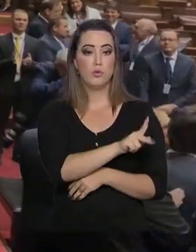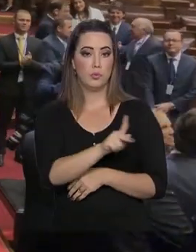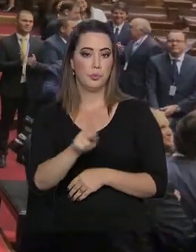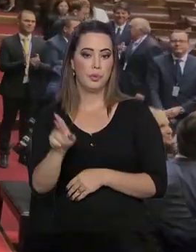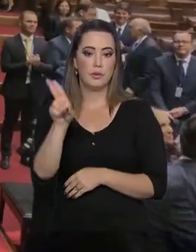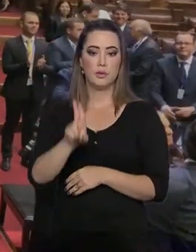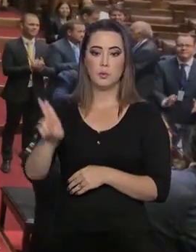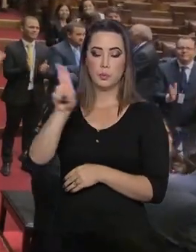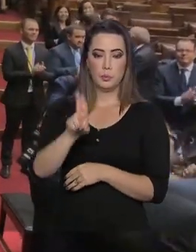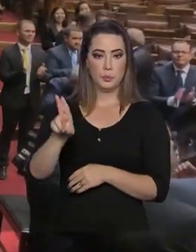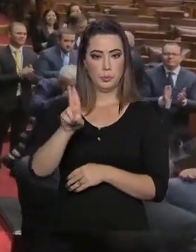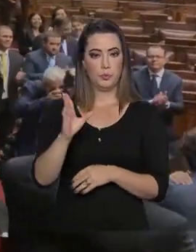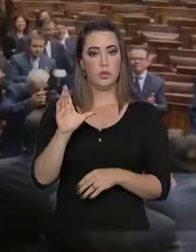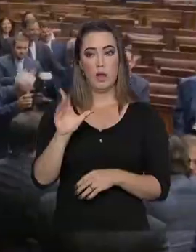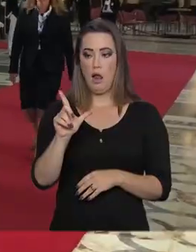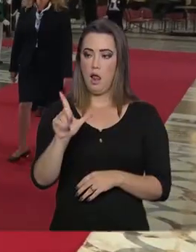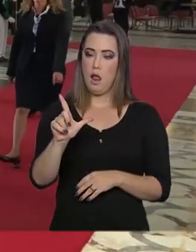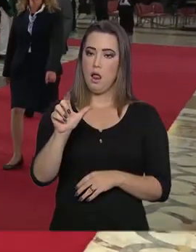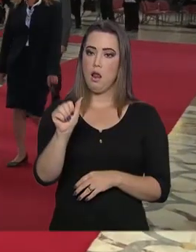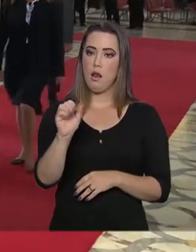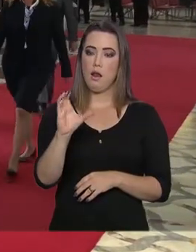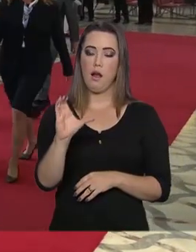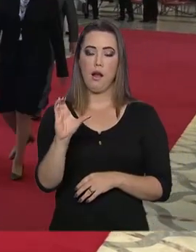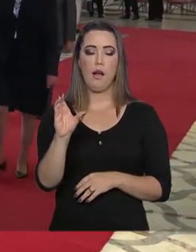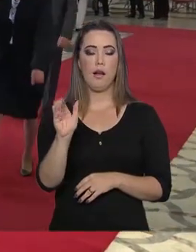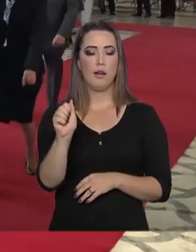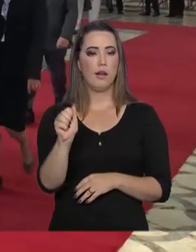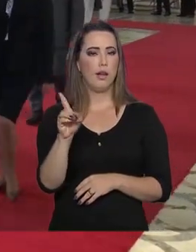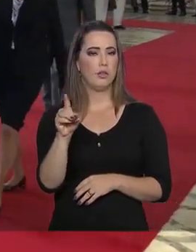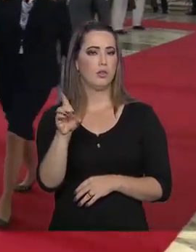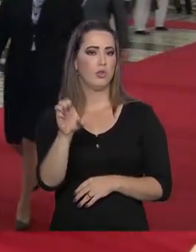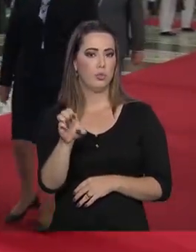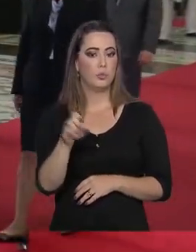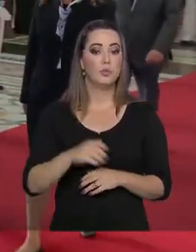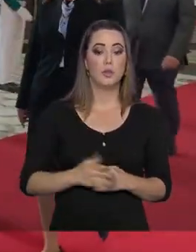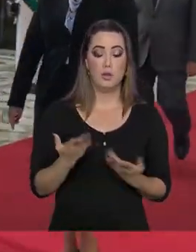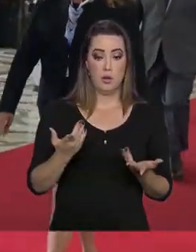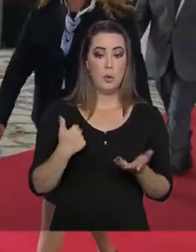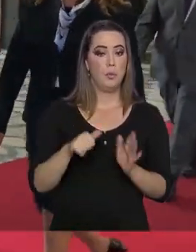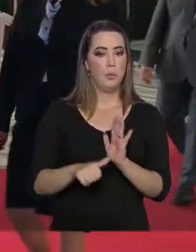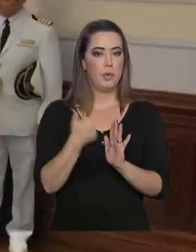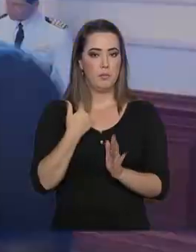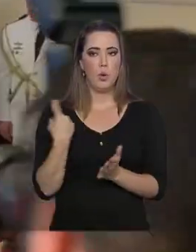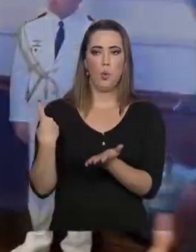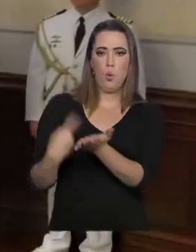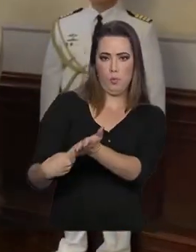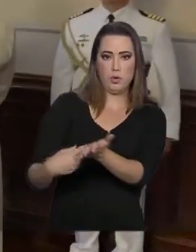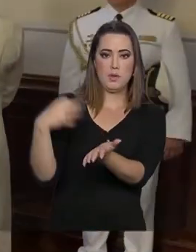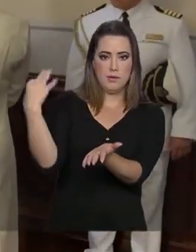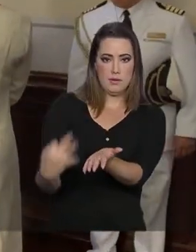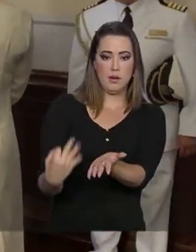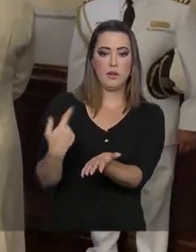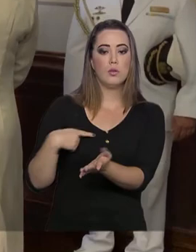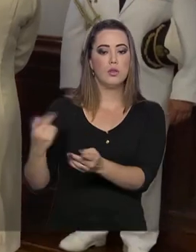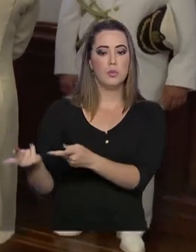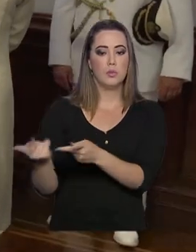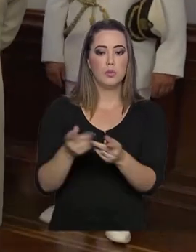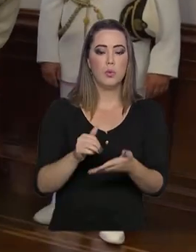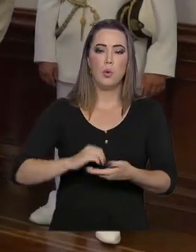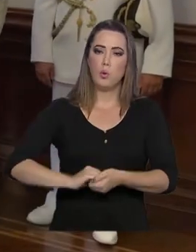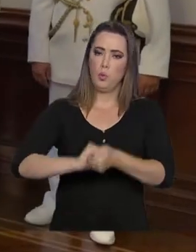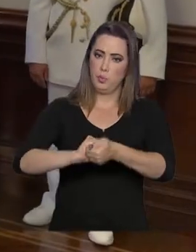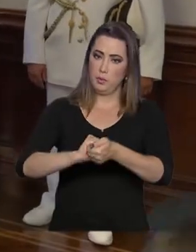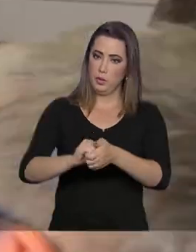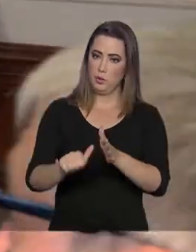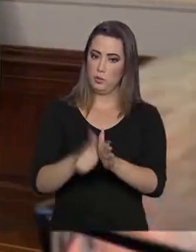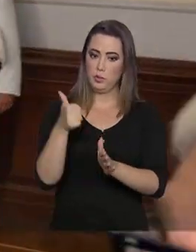do Uruguai, La Calipol. Bolsonaro foi o primeiro chefe de Estado a confirmar presença e também o primeiro a cumprimentá-lo